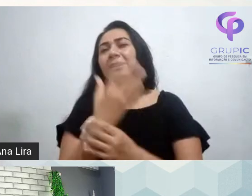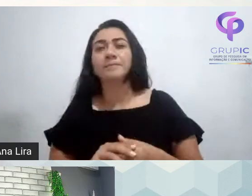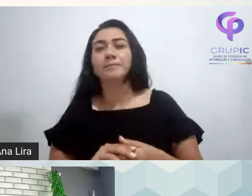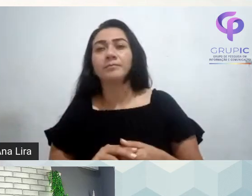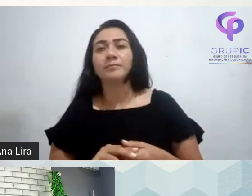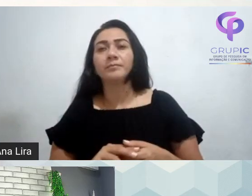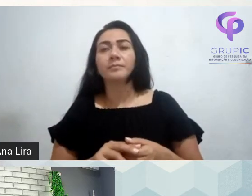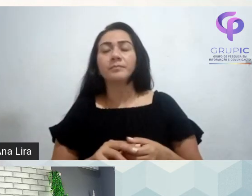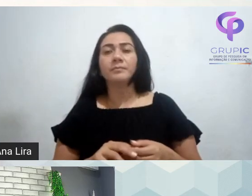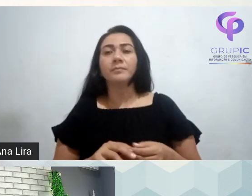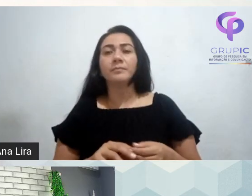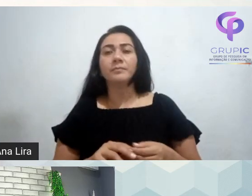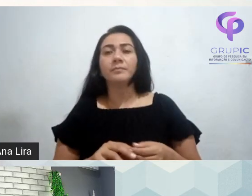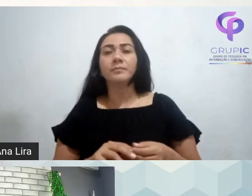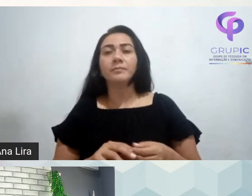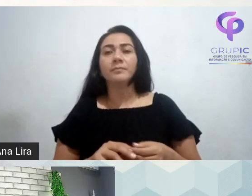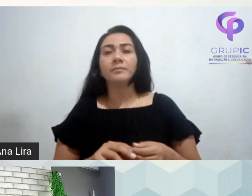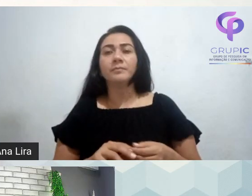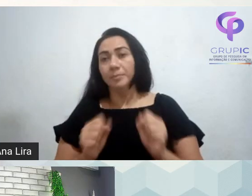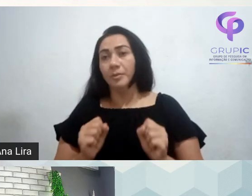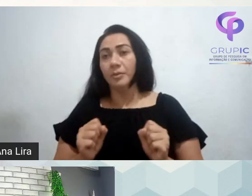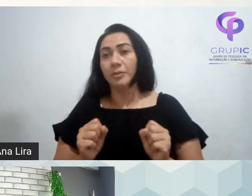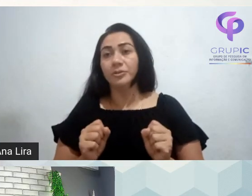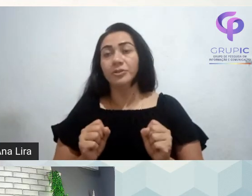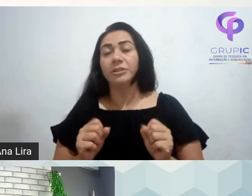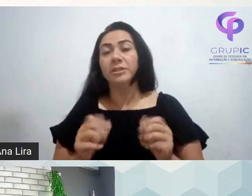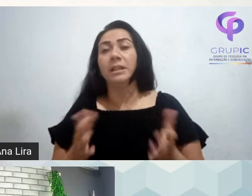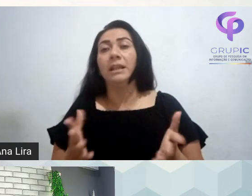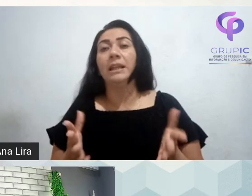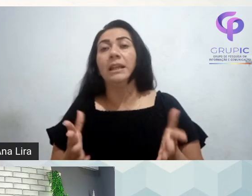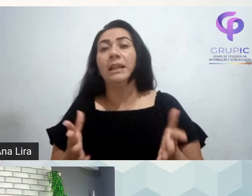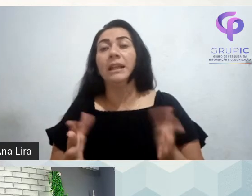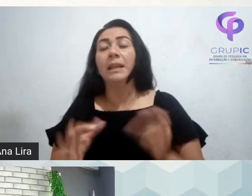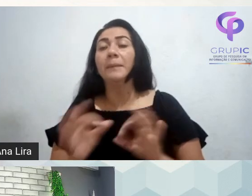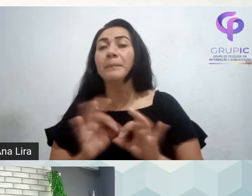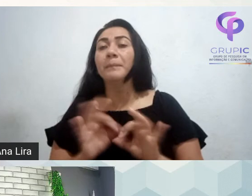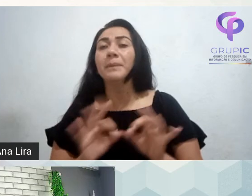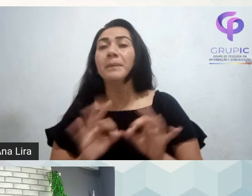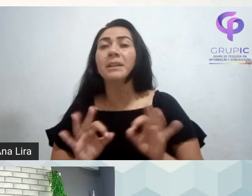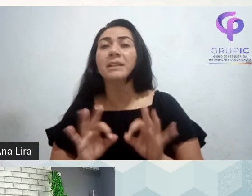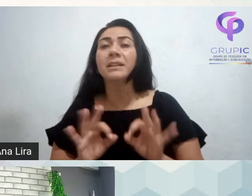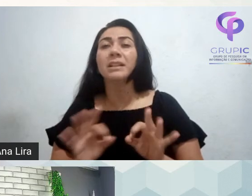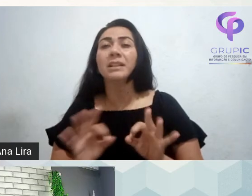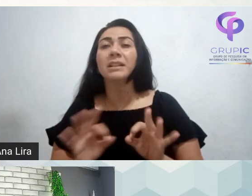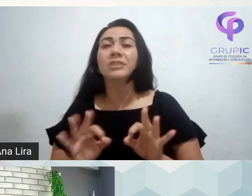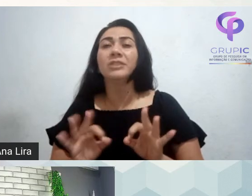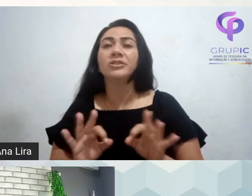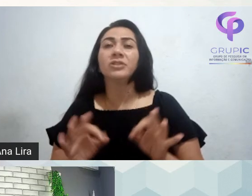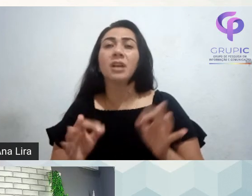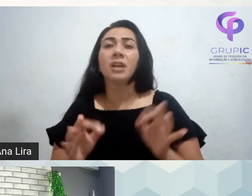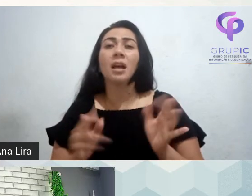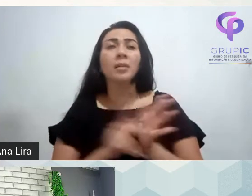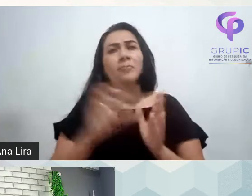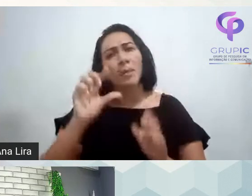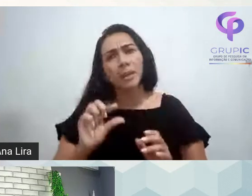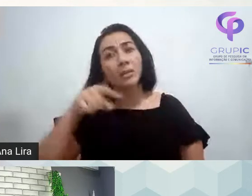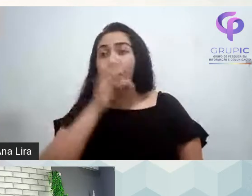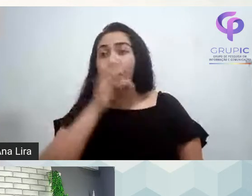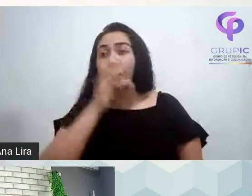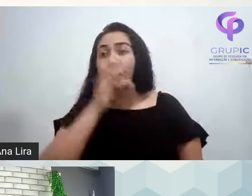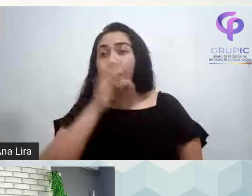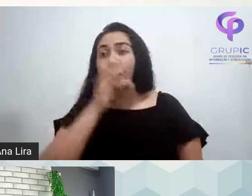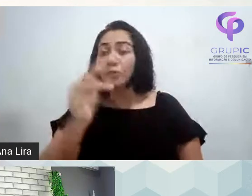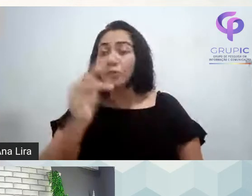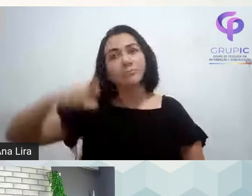essa trajetória e aí sim começar com projetos maiores, vamos dizer assim. Hoje em dia, os projetos que eu estou atuando